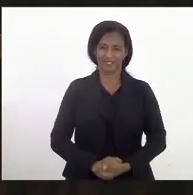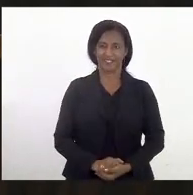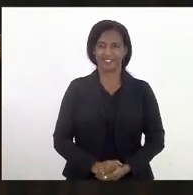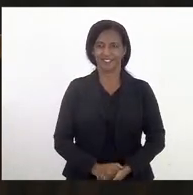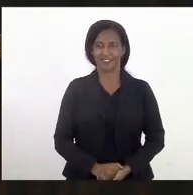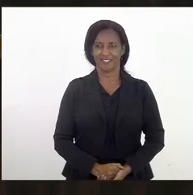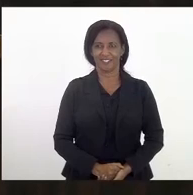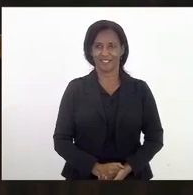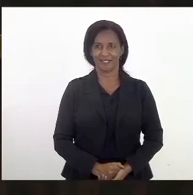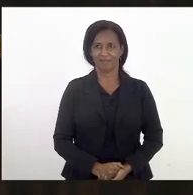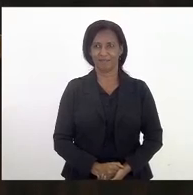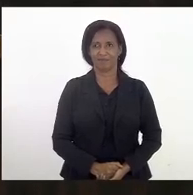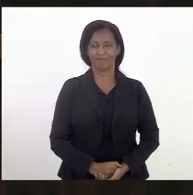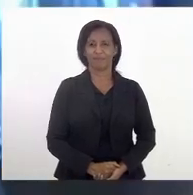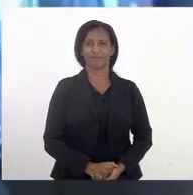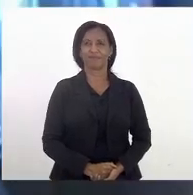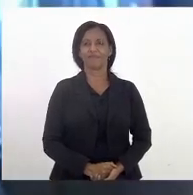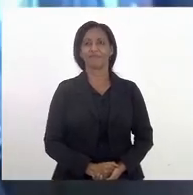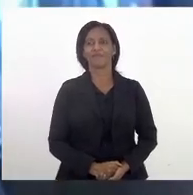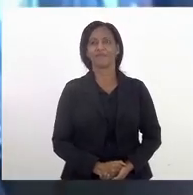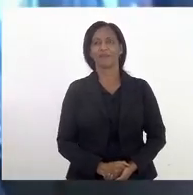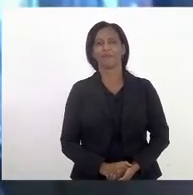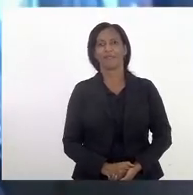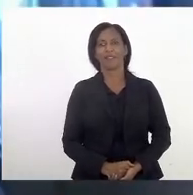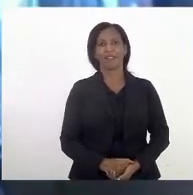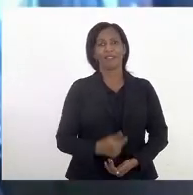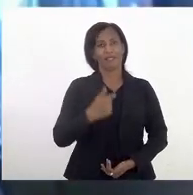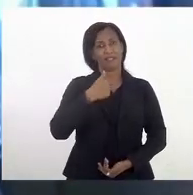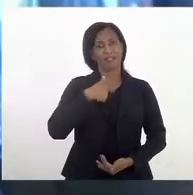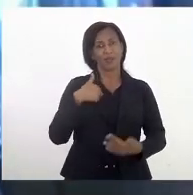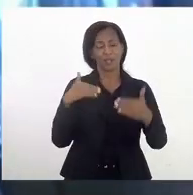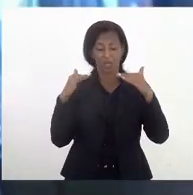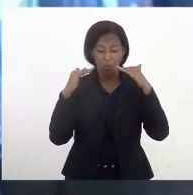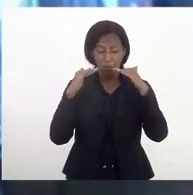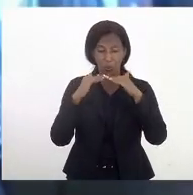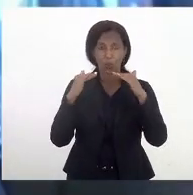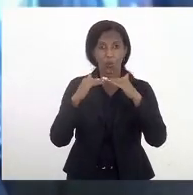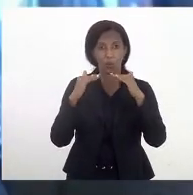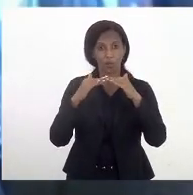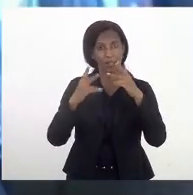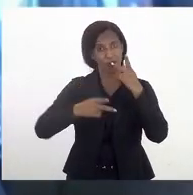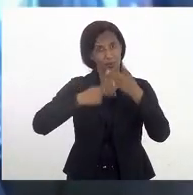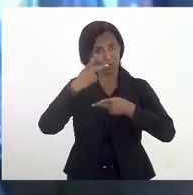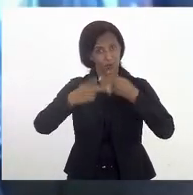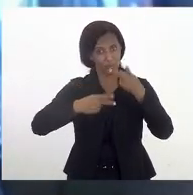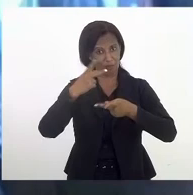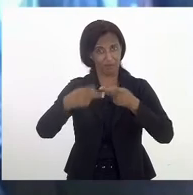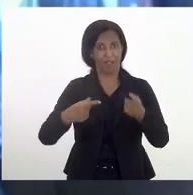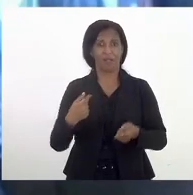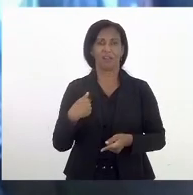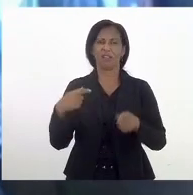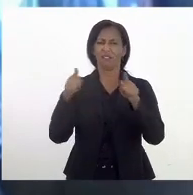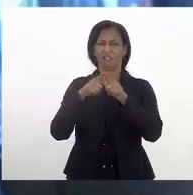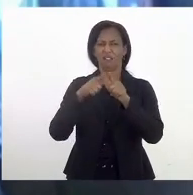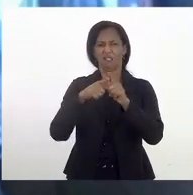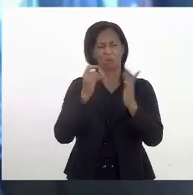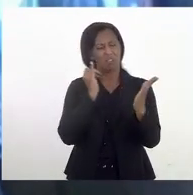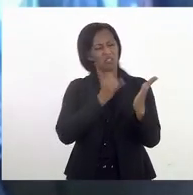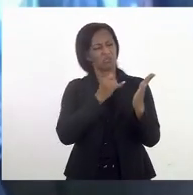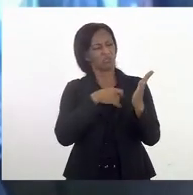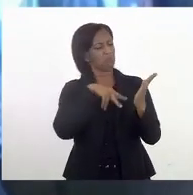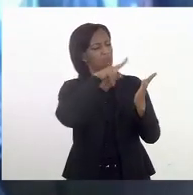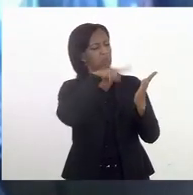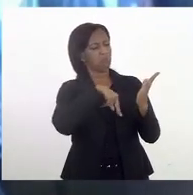e o deputado André Ceciliano eu queria concordar com a sua fala também eu também de o editorial e não